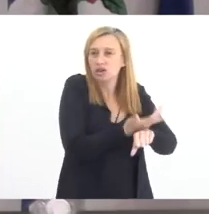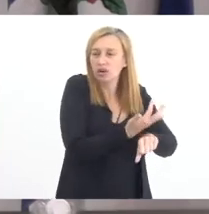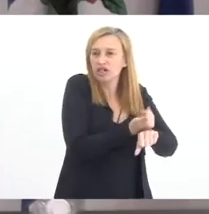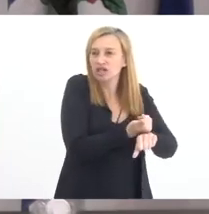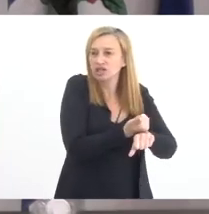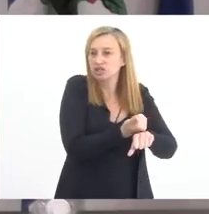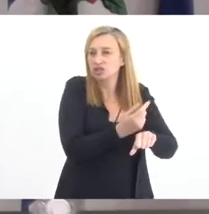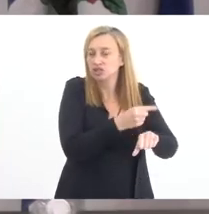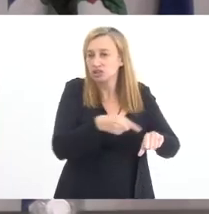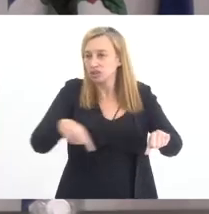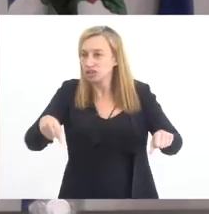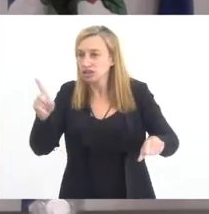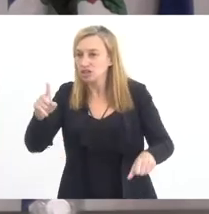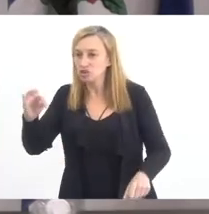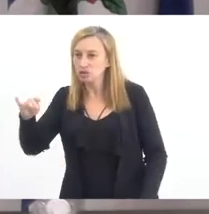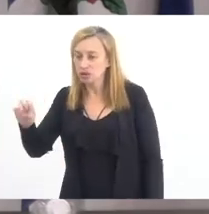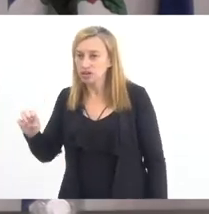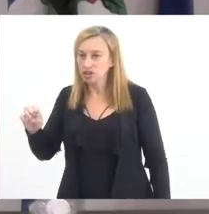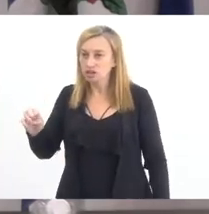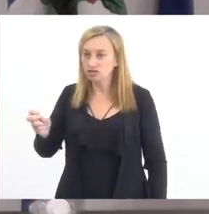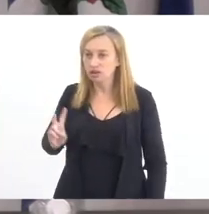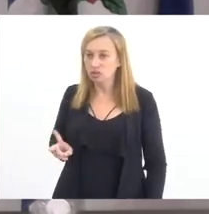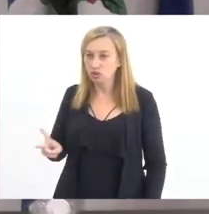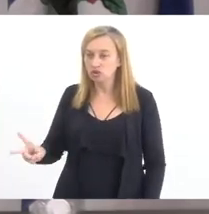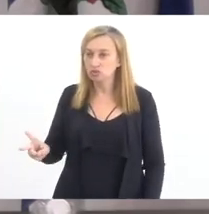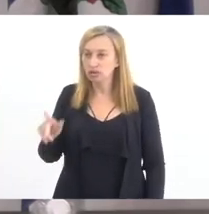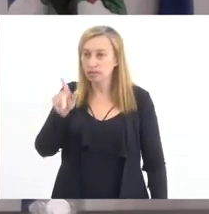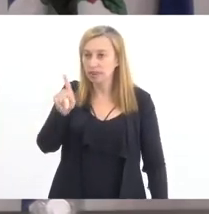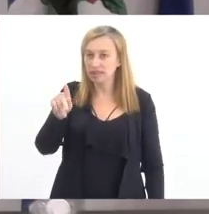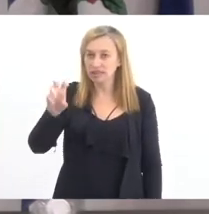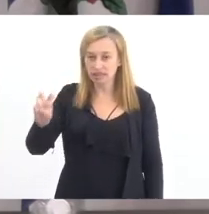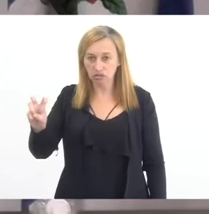Zona Oeste vai ficar na região da P5,